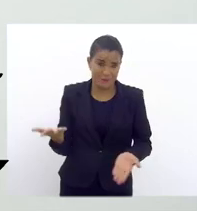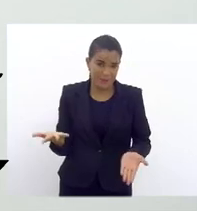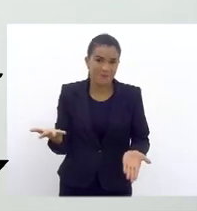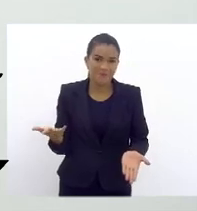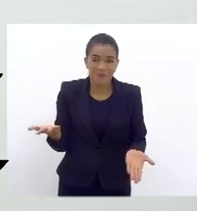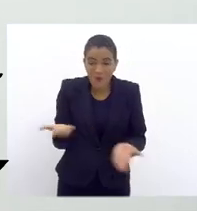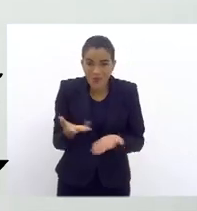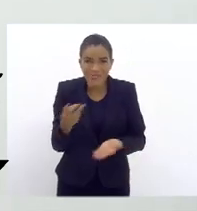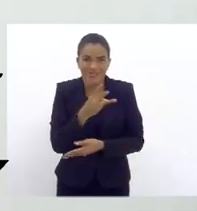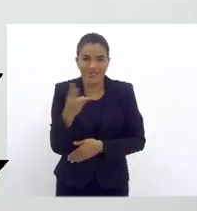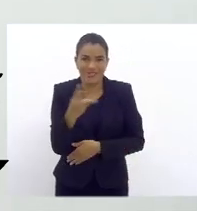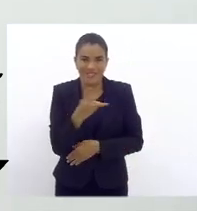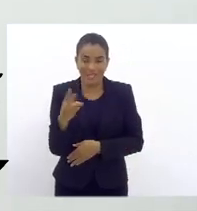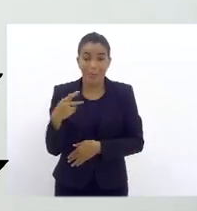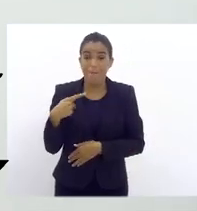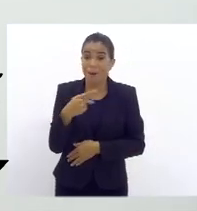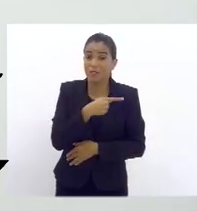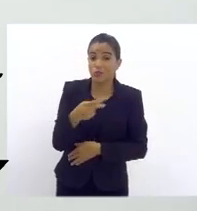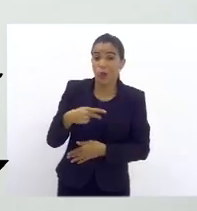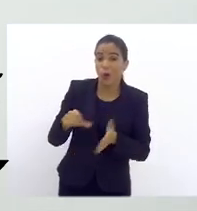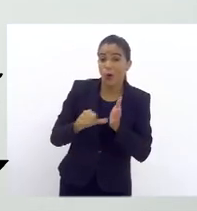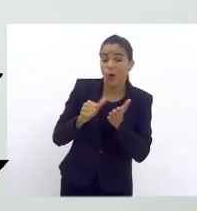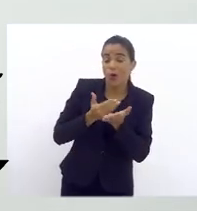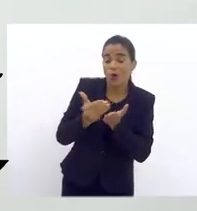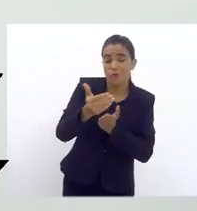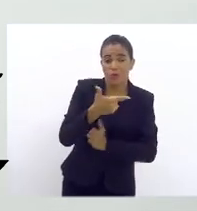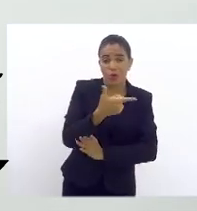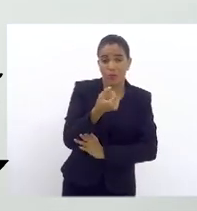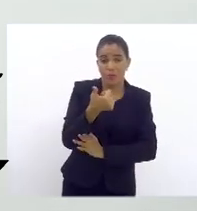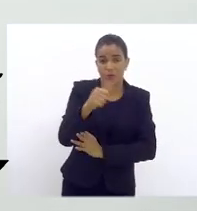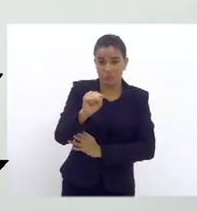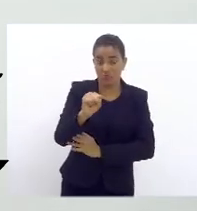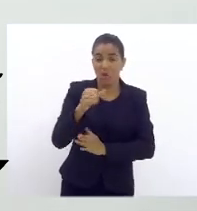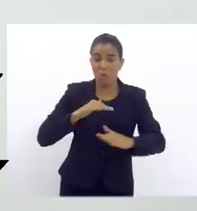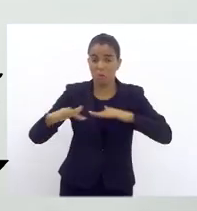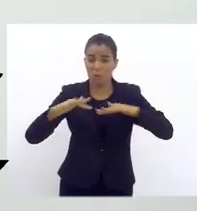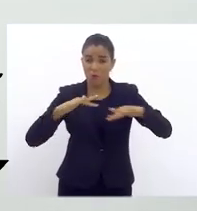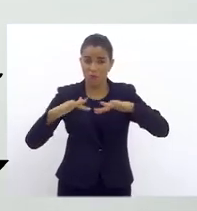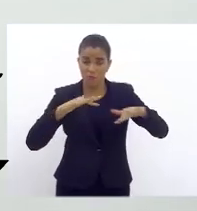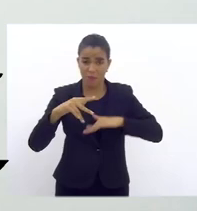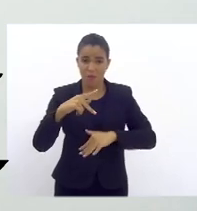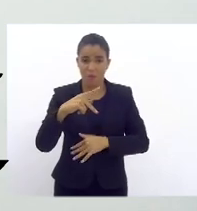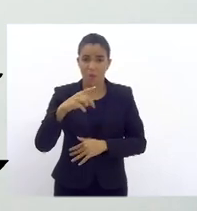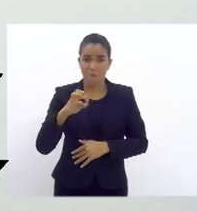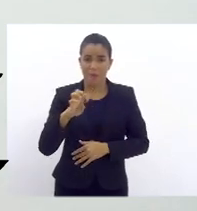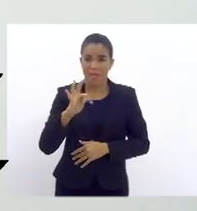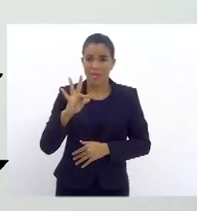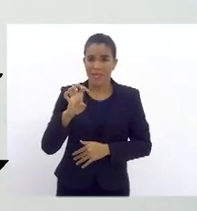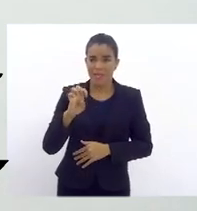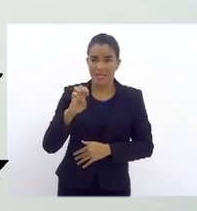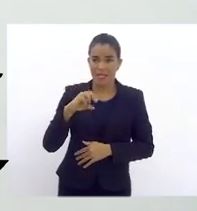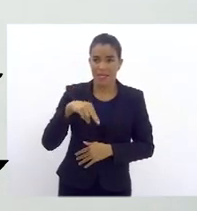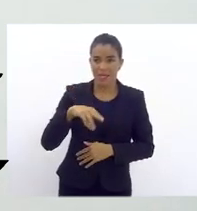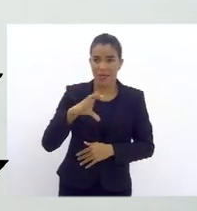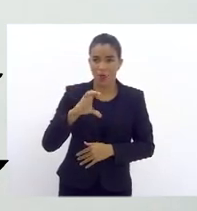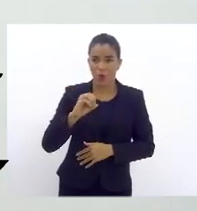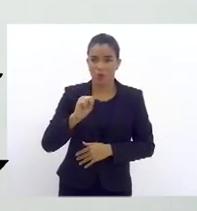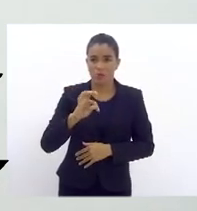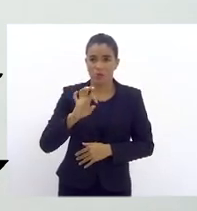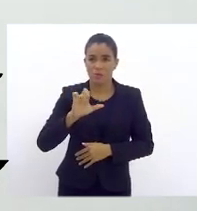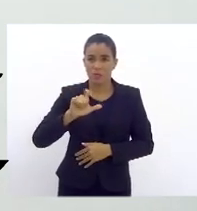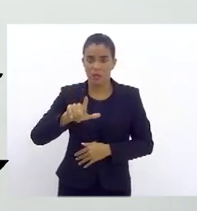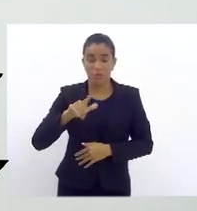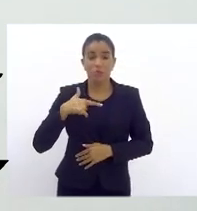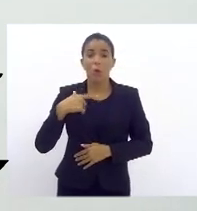isso é pastor desde 2018 e dentro desse movimento Pentecostal lá na rua Asus em Los Angeles em 1906